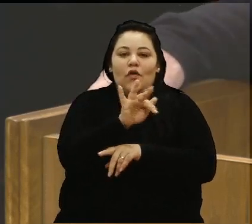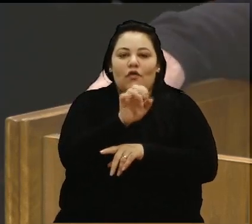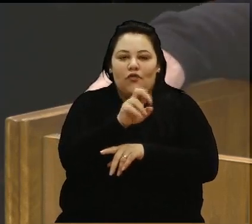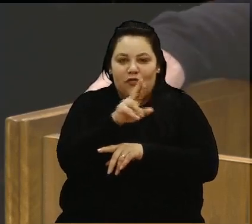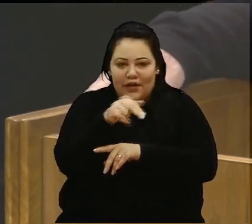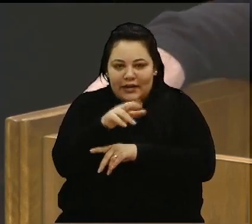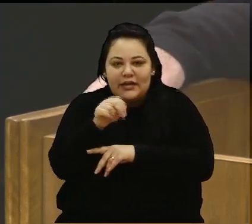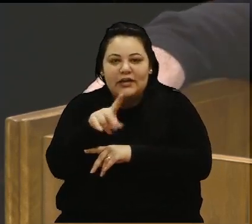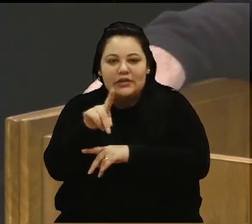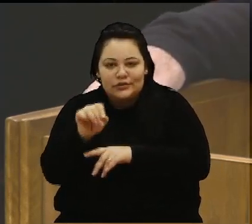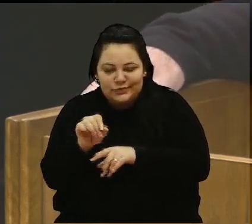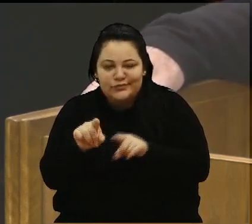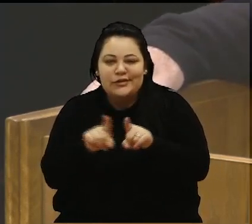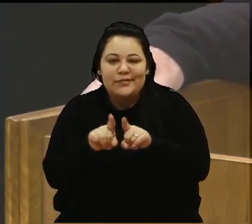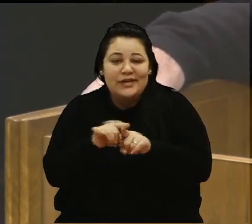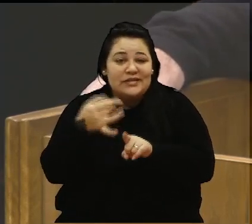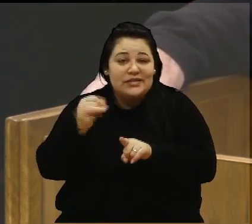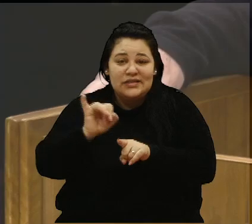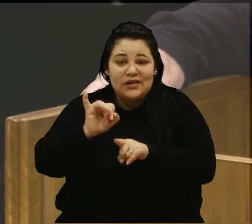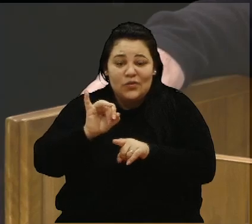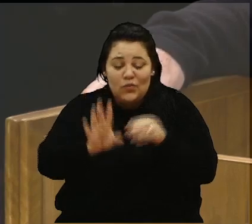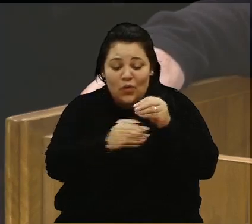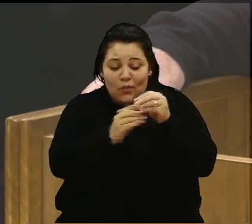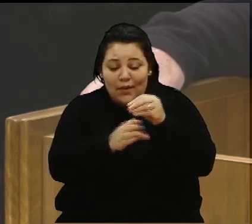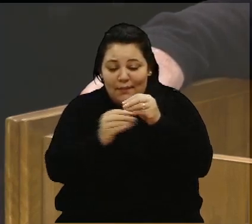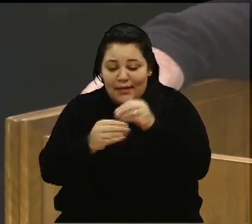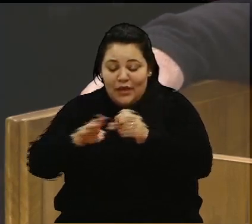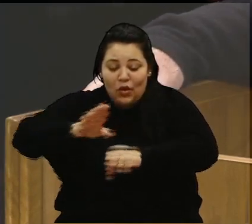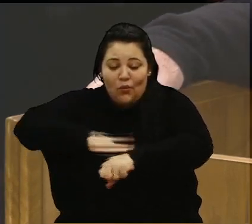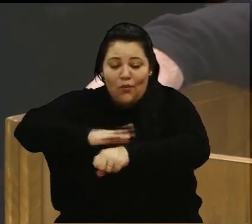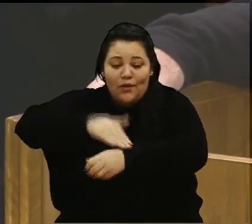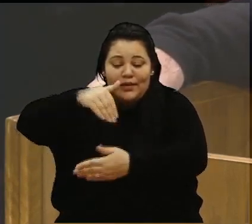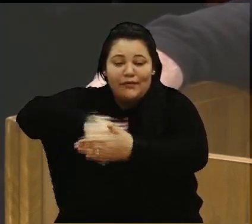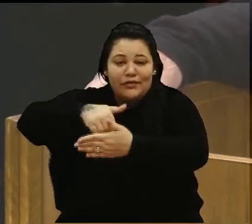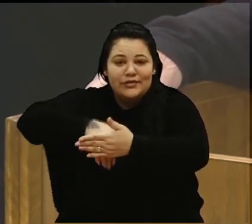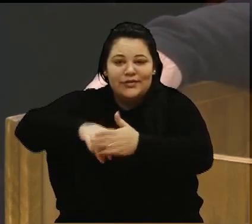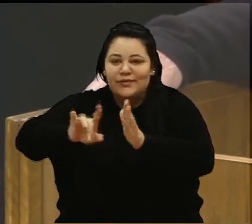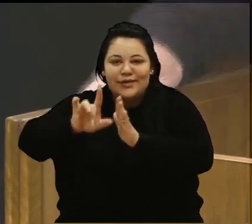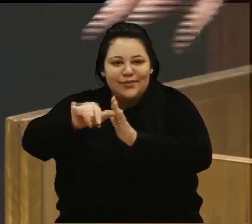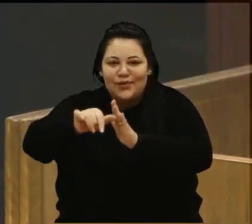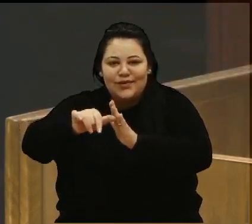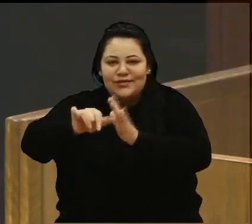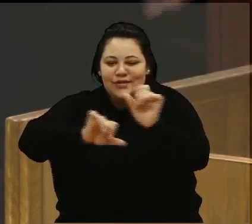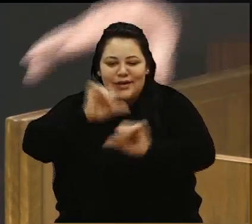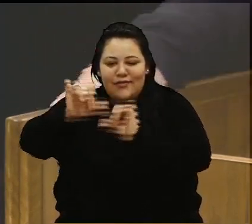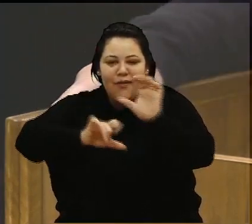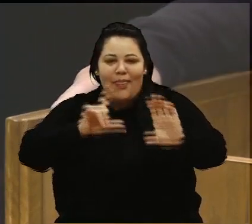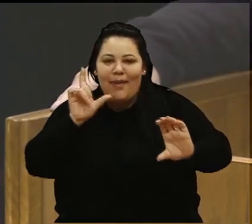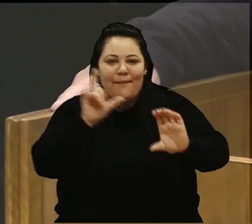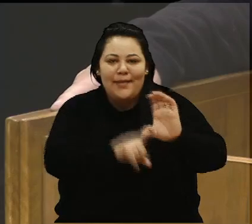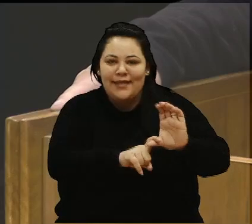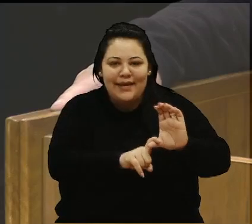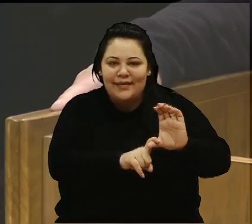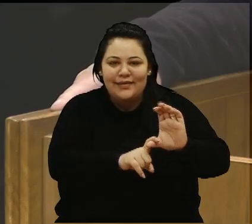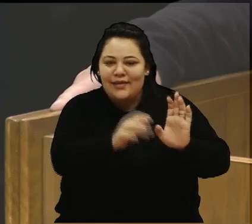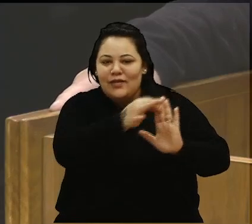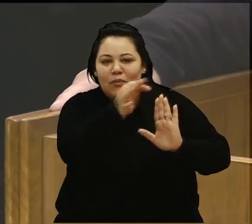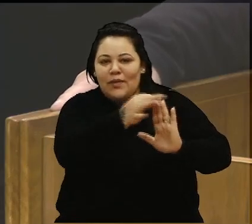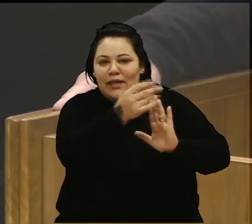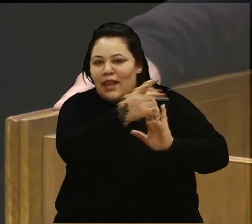não constitui uma maioria na eleição, depois tu vira prisioneiro das composições do